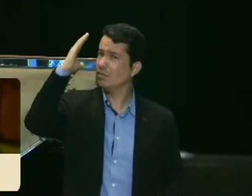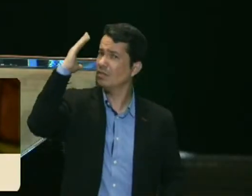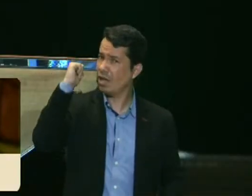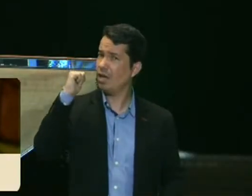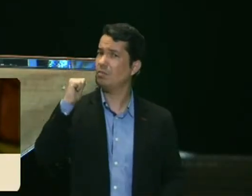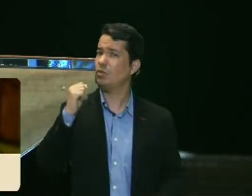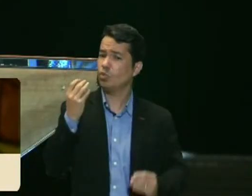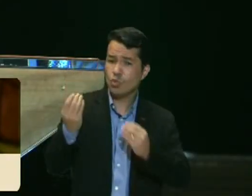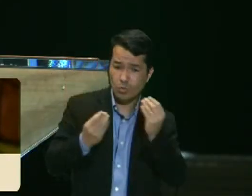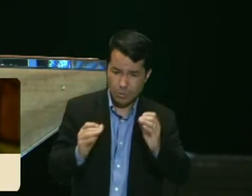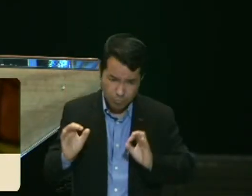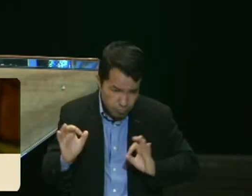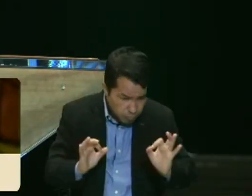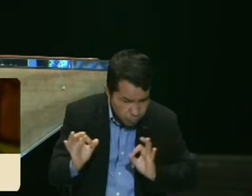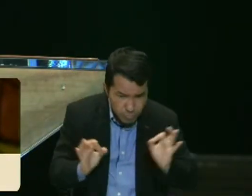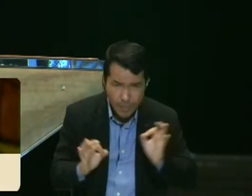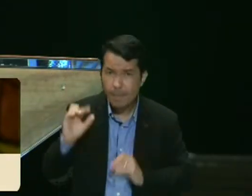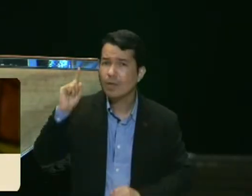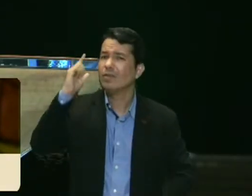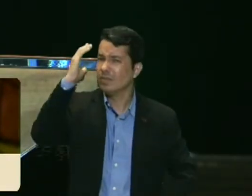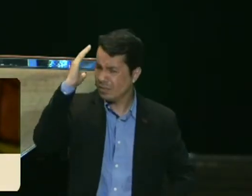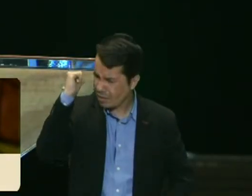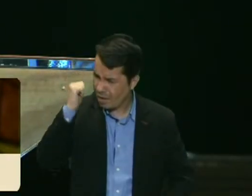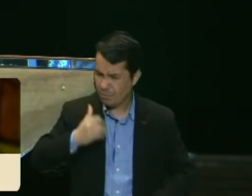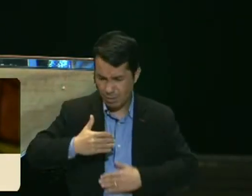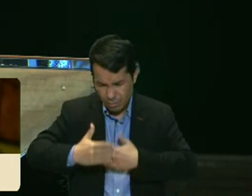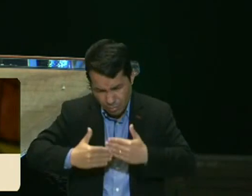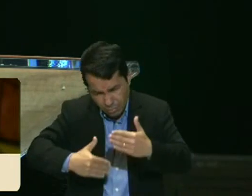do modo que ele me disse.